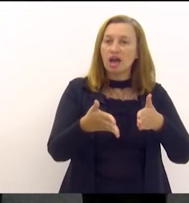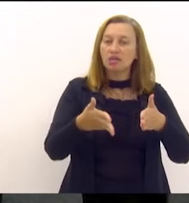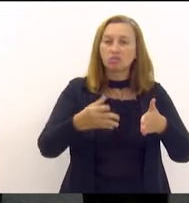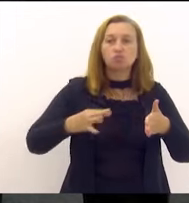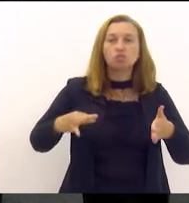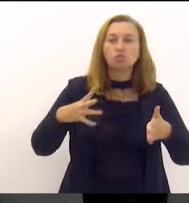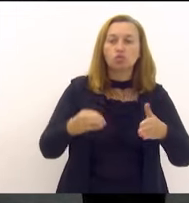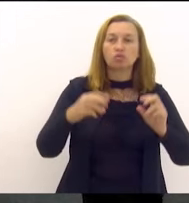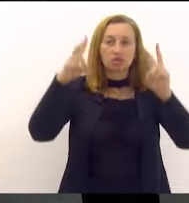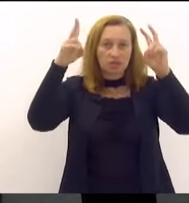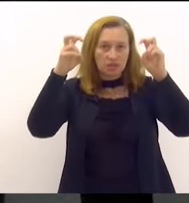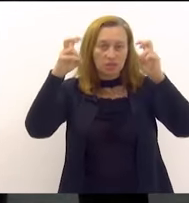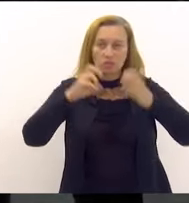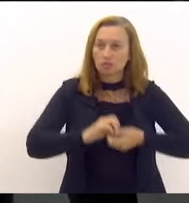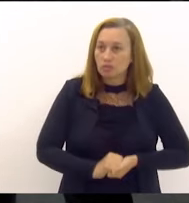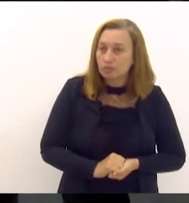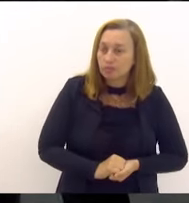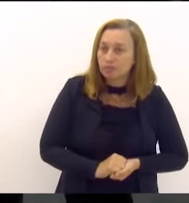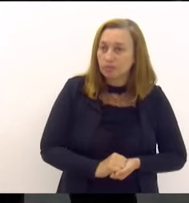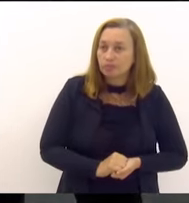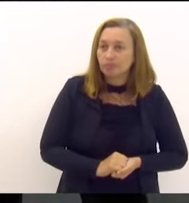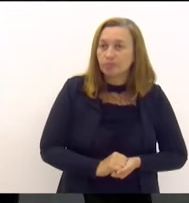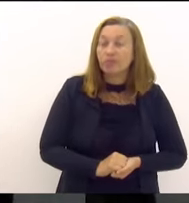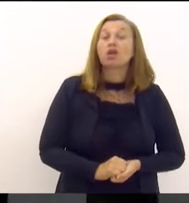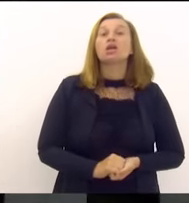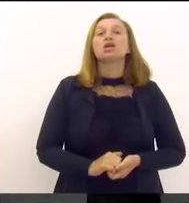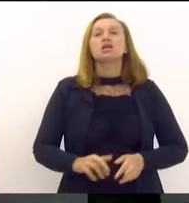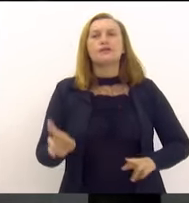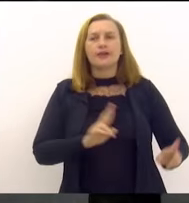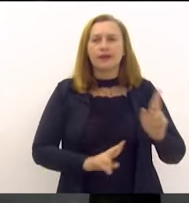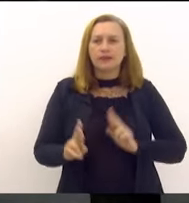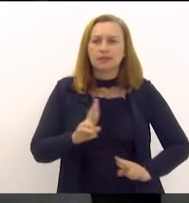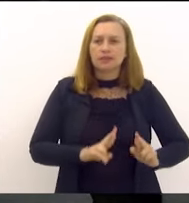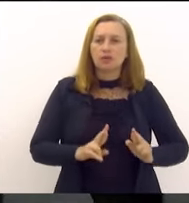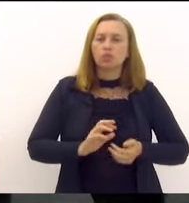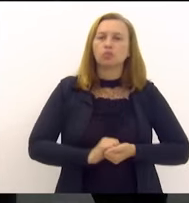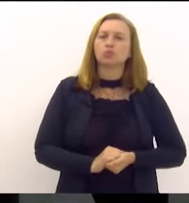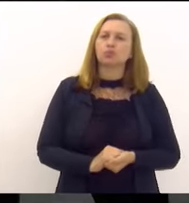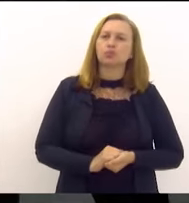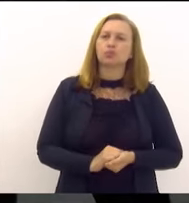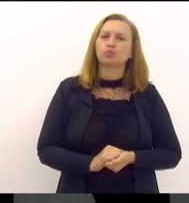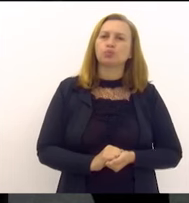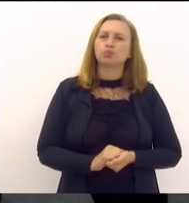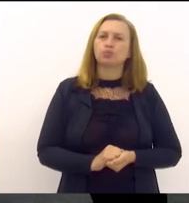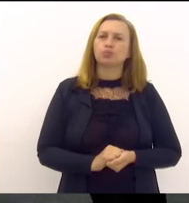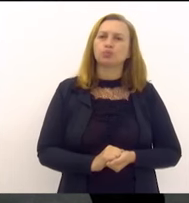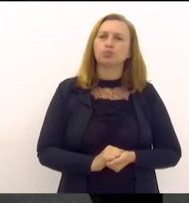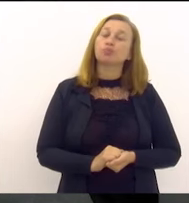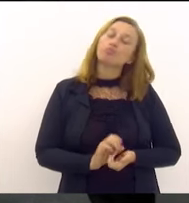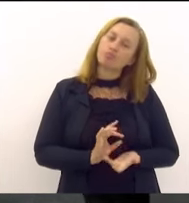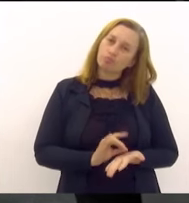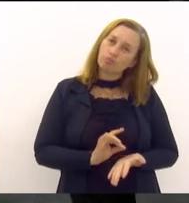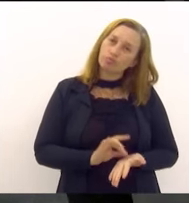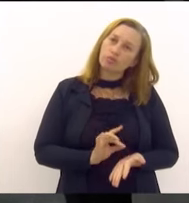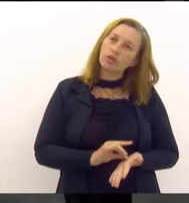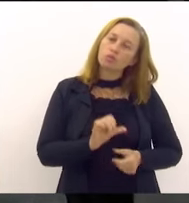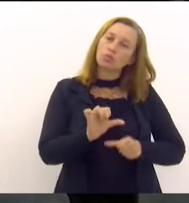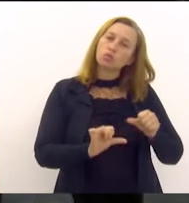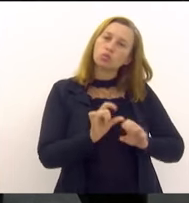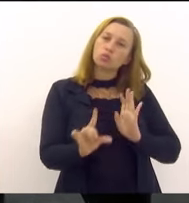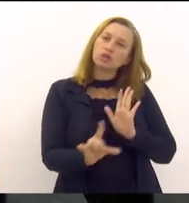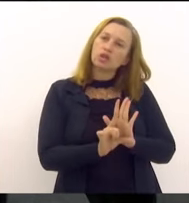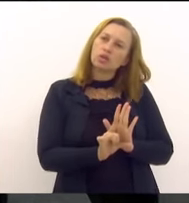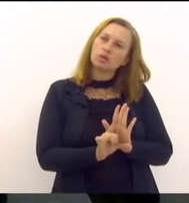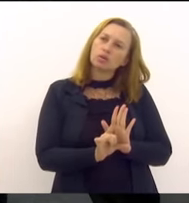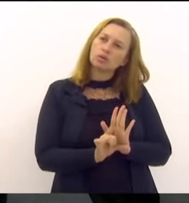segurança. Isso é inevitável. Em relação ao fato em si, realmente mudou-se a lei para